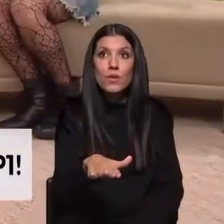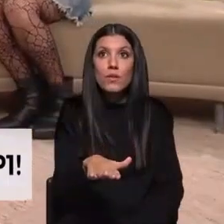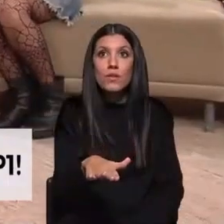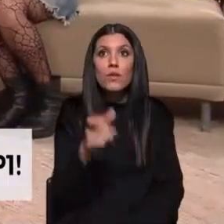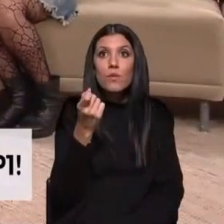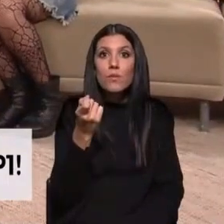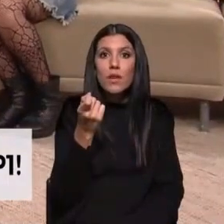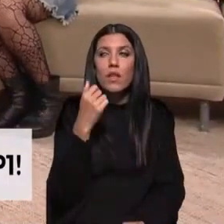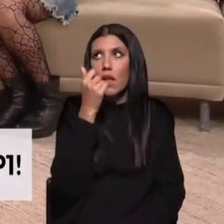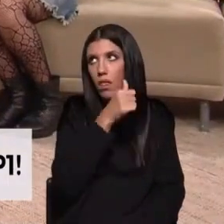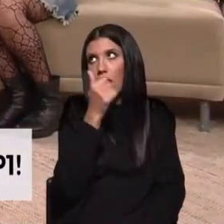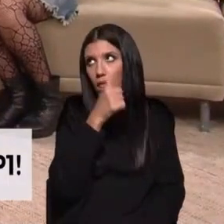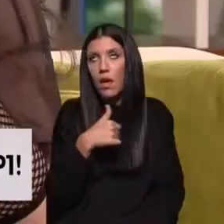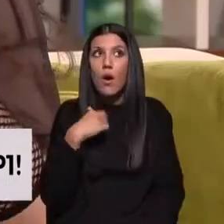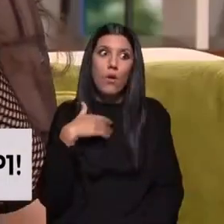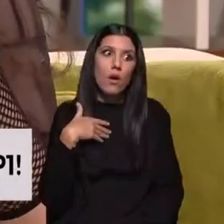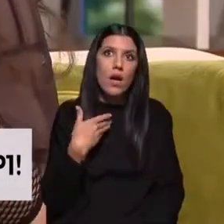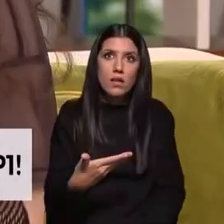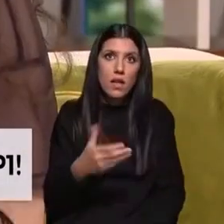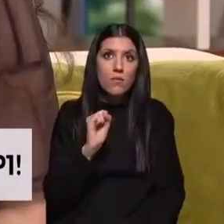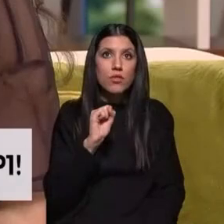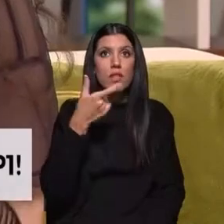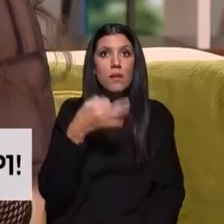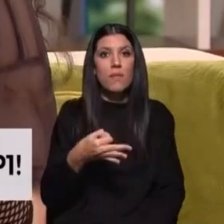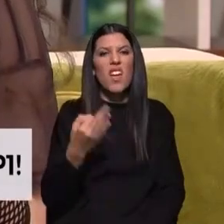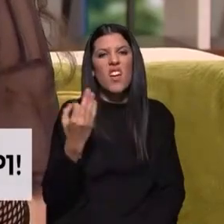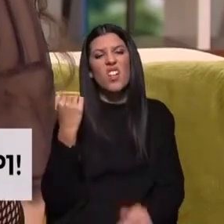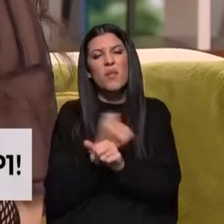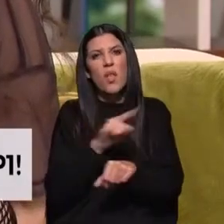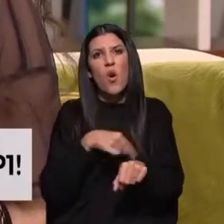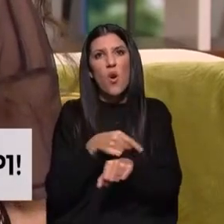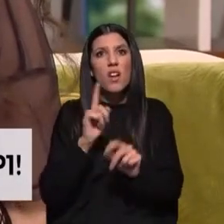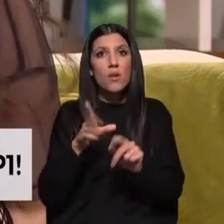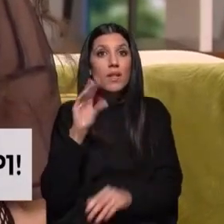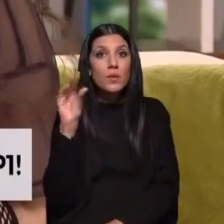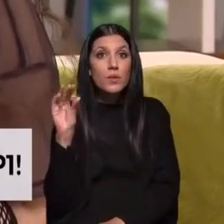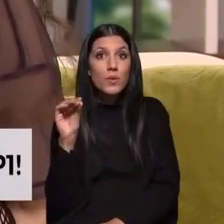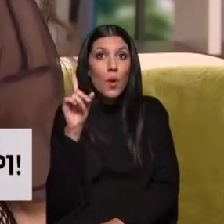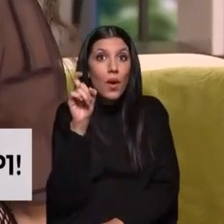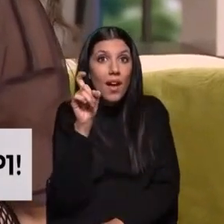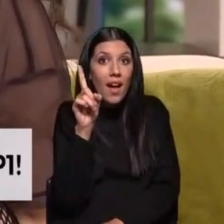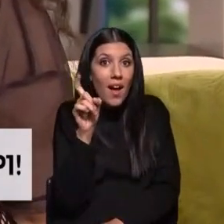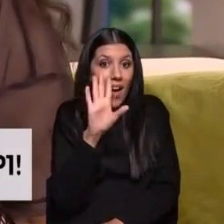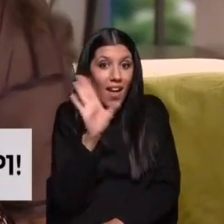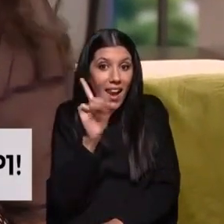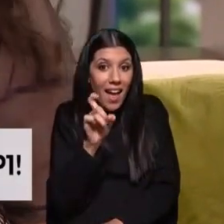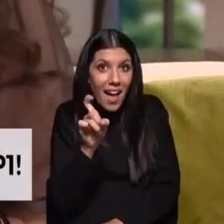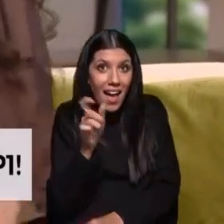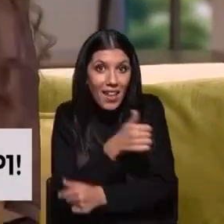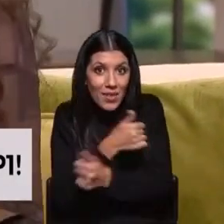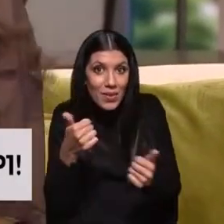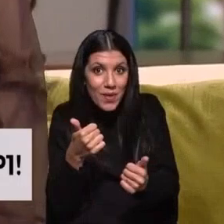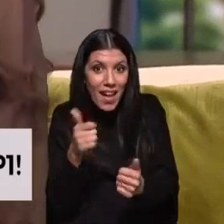mais aborrecidos ou mais cansados, porque no Got Talent ficamos lá até muito tarde, eu começo a falar com as mãozinhas ou com a Dinha, tipo... Estás boa, Mariana?